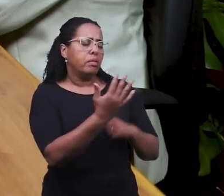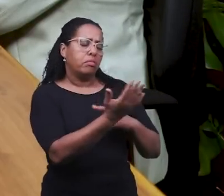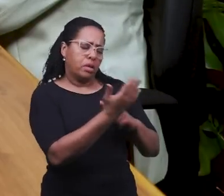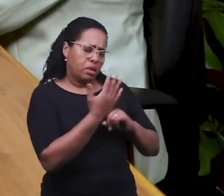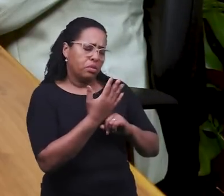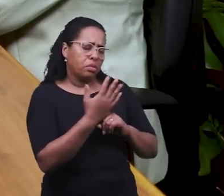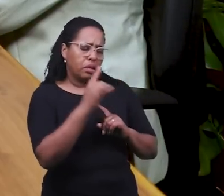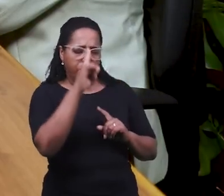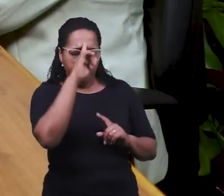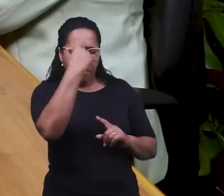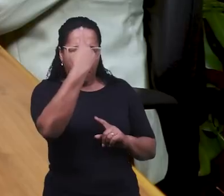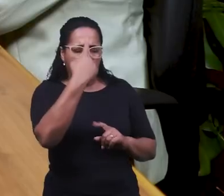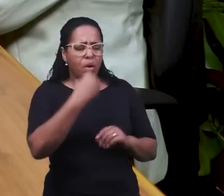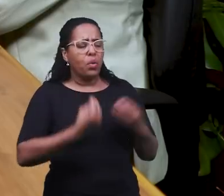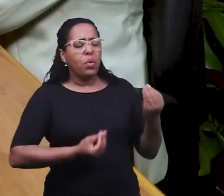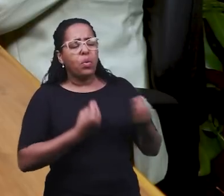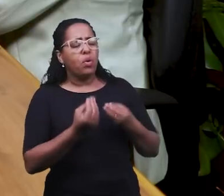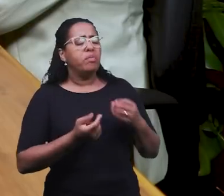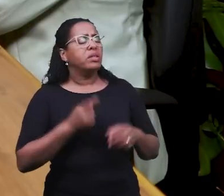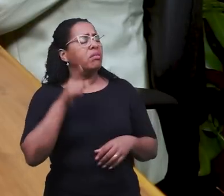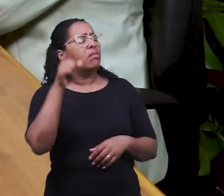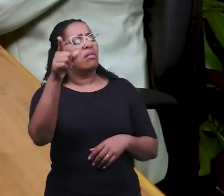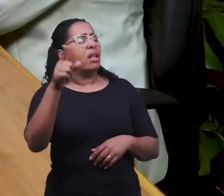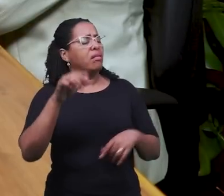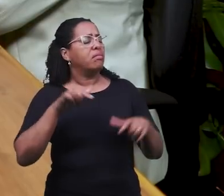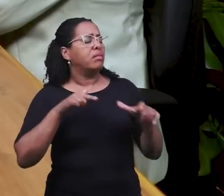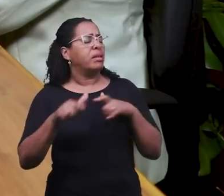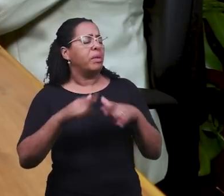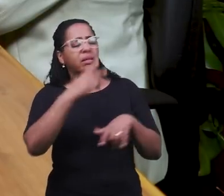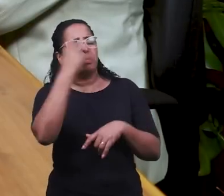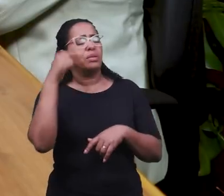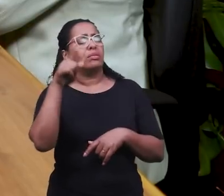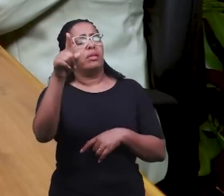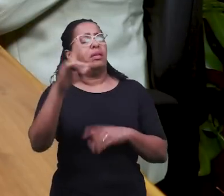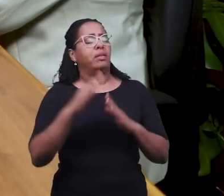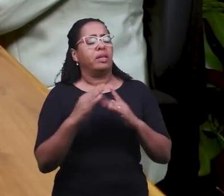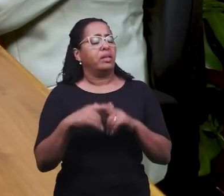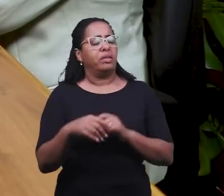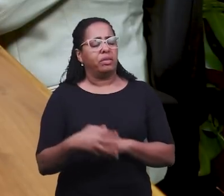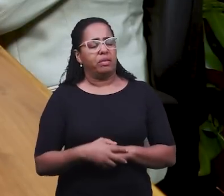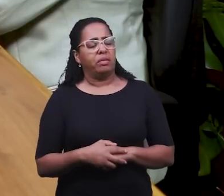que você me dê uma ideia. Então, como é que eu vou fazer um trabalho com a igreja?